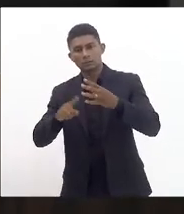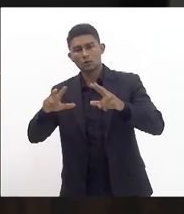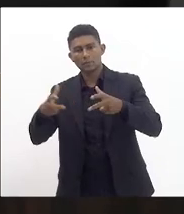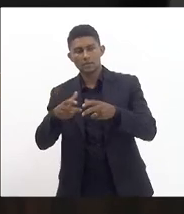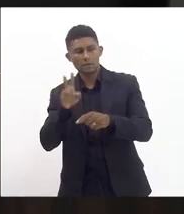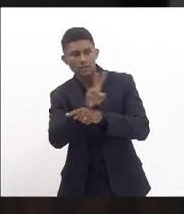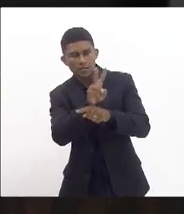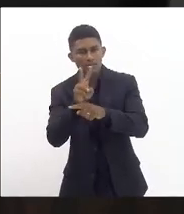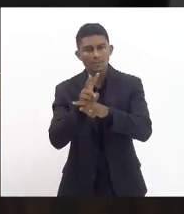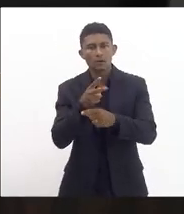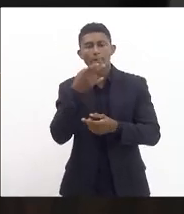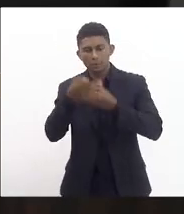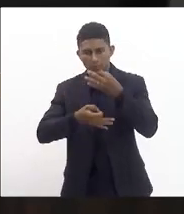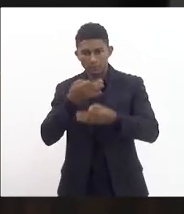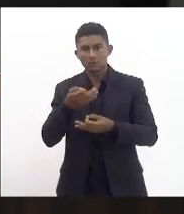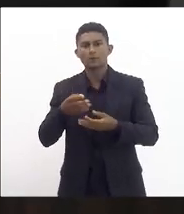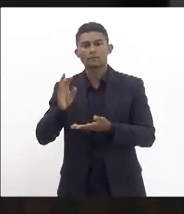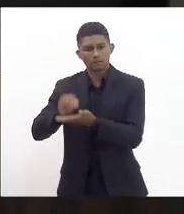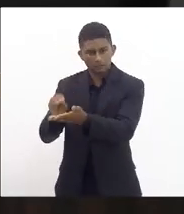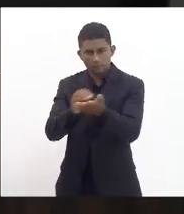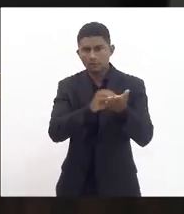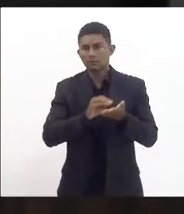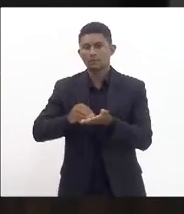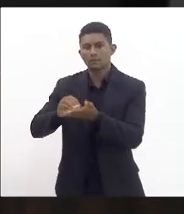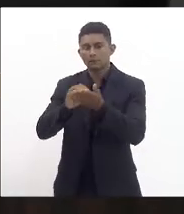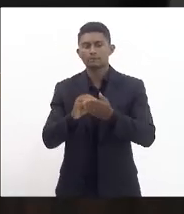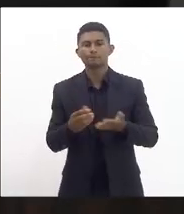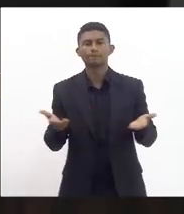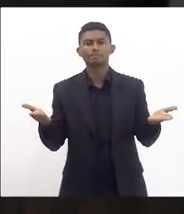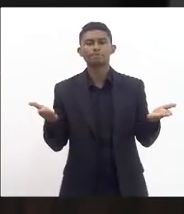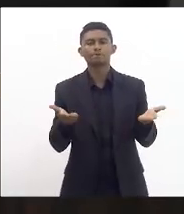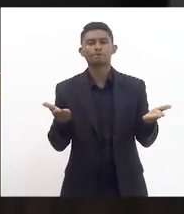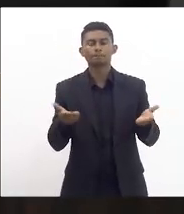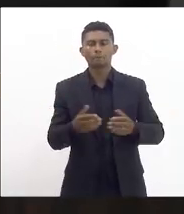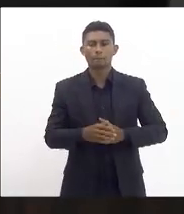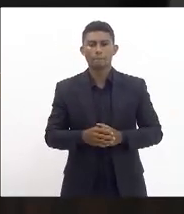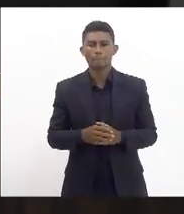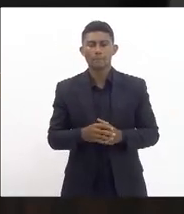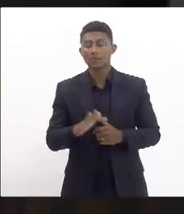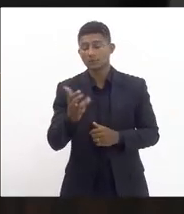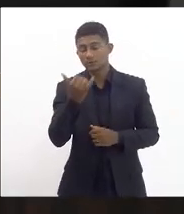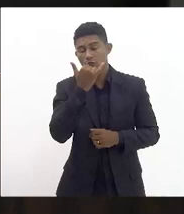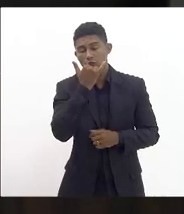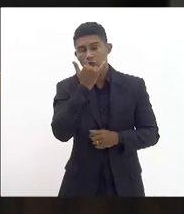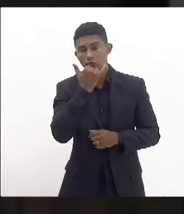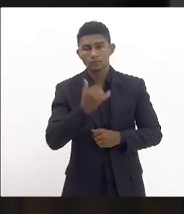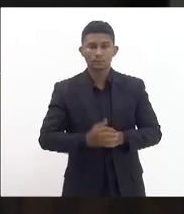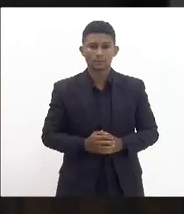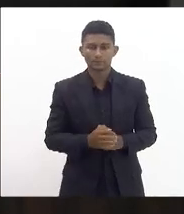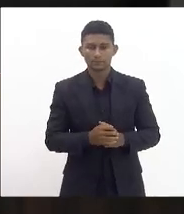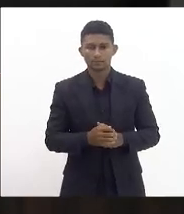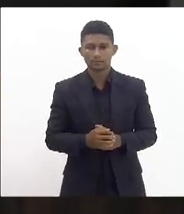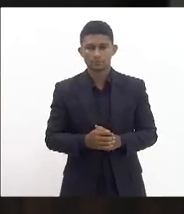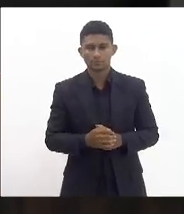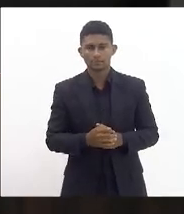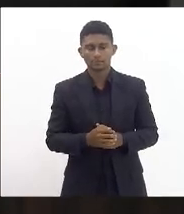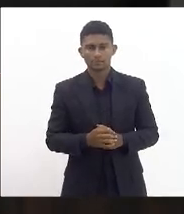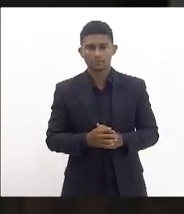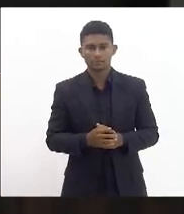e Controle. Em votação, perdão, ainda